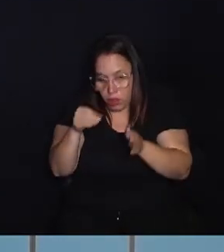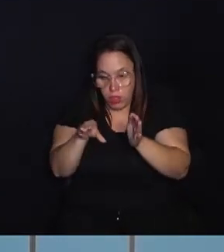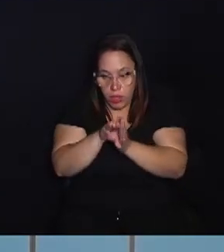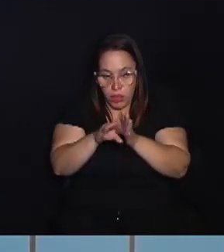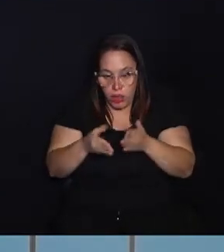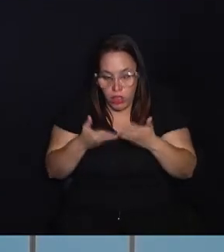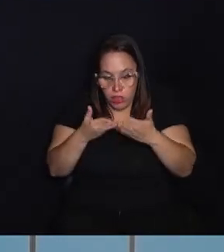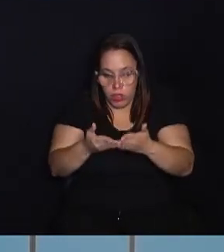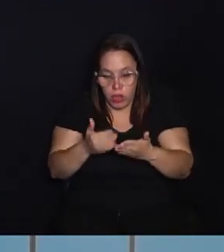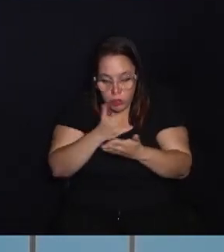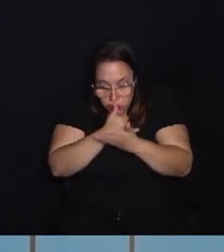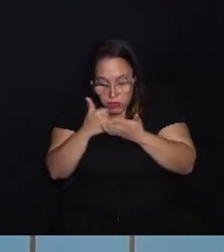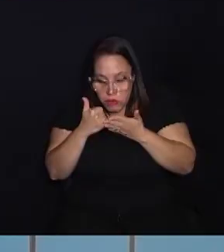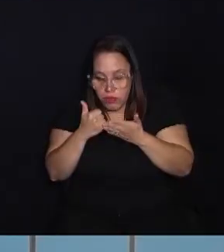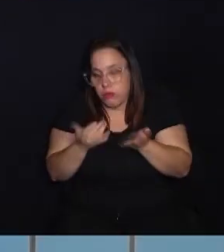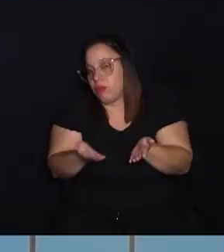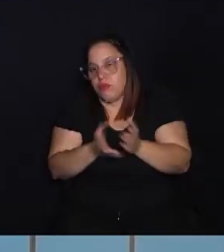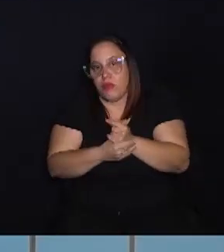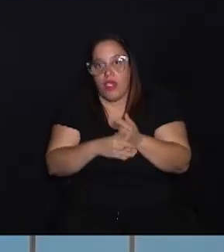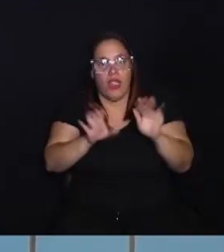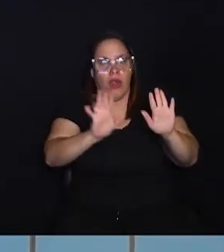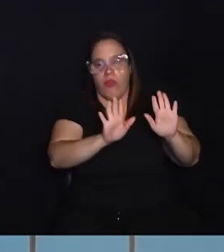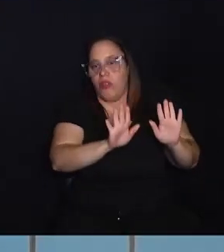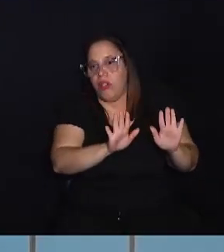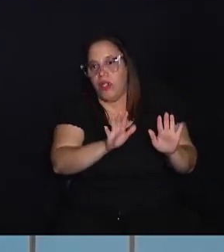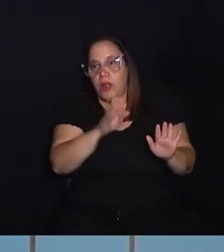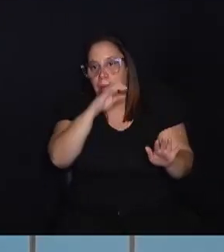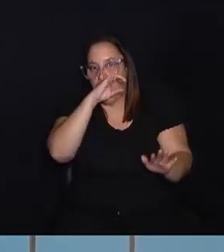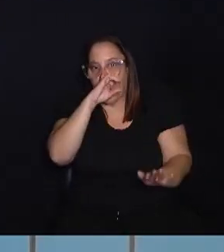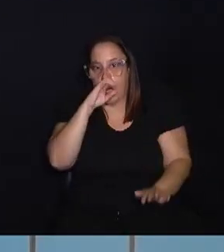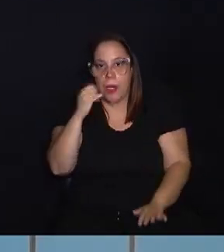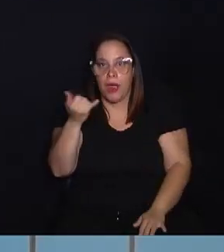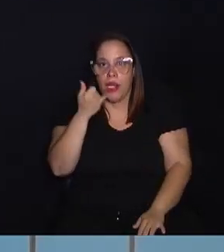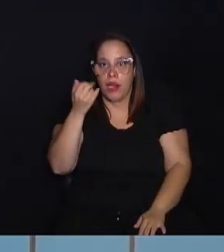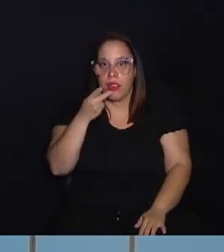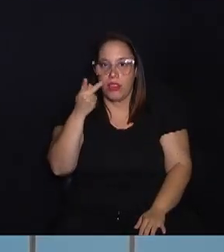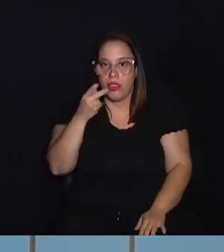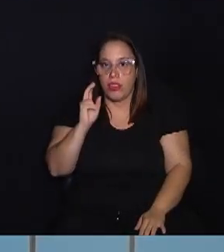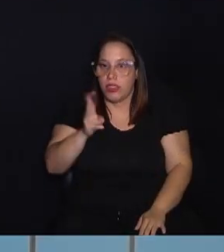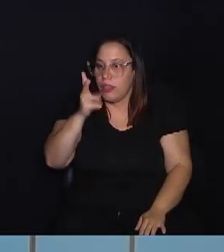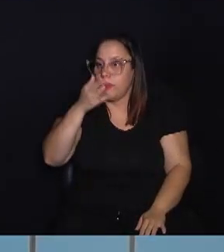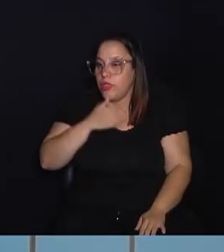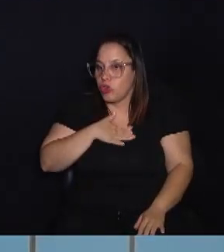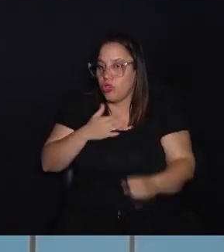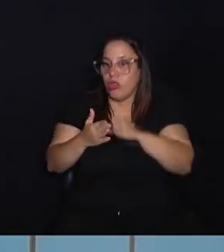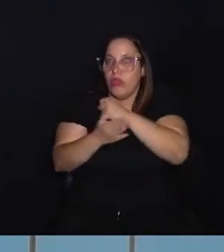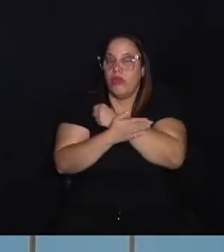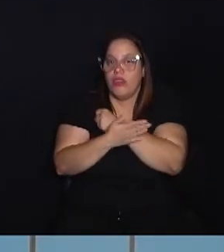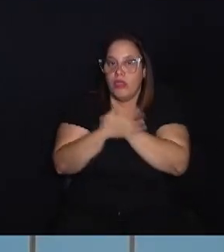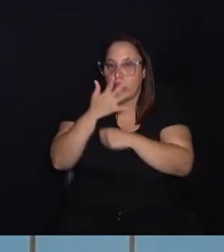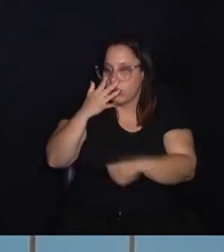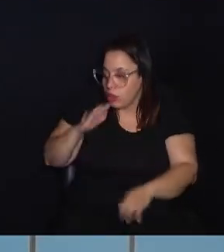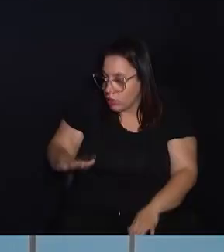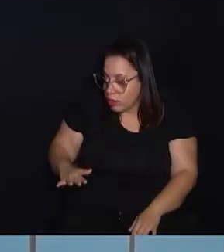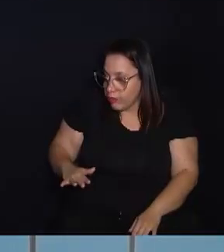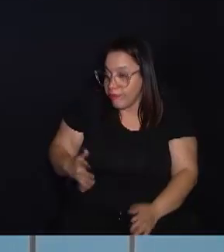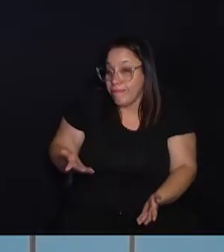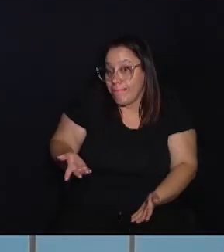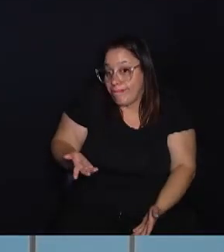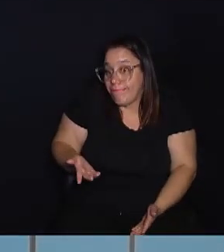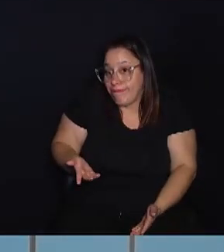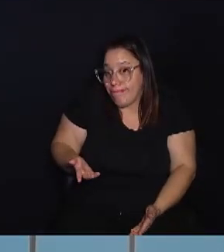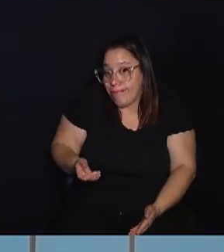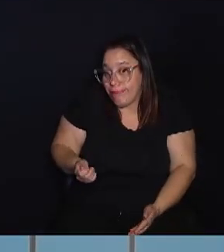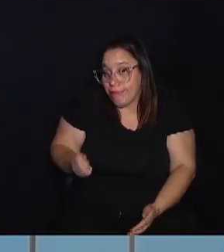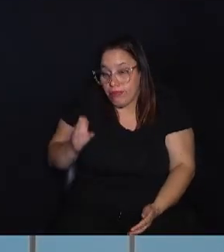uma droga ou alguma coisa. Fala, não, pera lá, deixa eu falar com quem sempre me ajudou desde lá de pequeno. Então, assim,